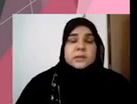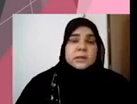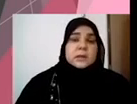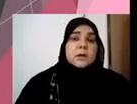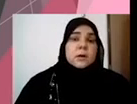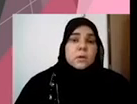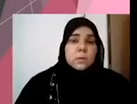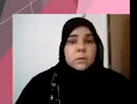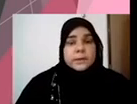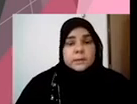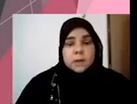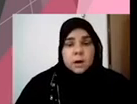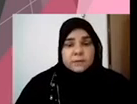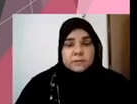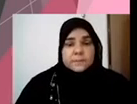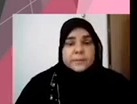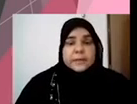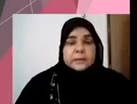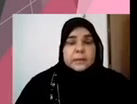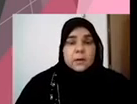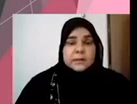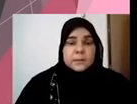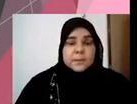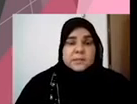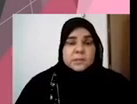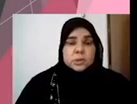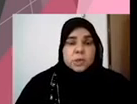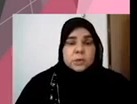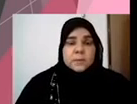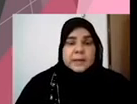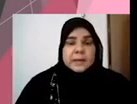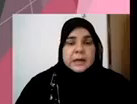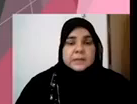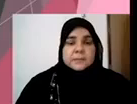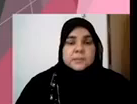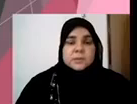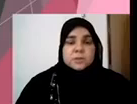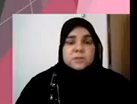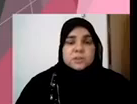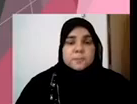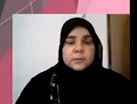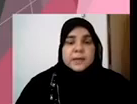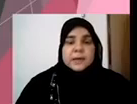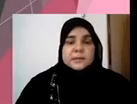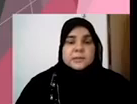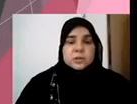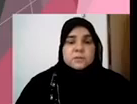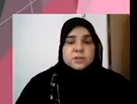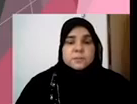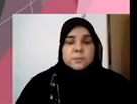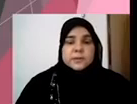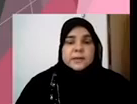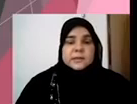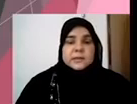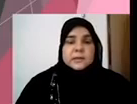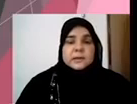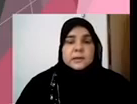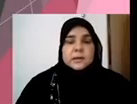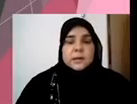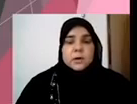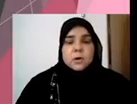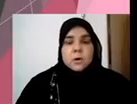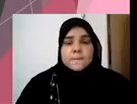número entre 1 e 9. Então, aqui eu preciso só de uma casa, por isso que eu dividi por 10. Se eu dividir por 10